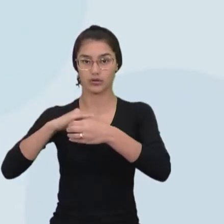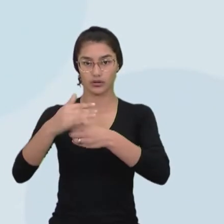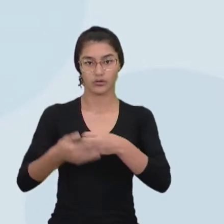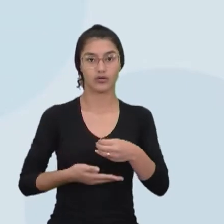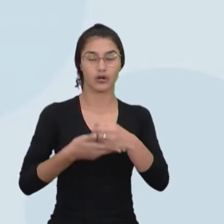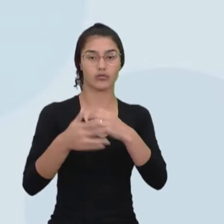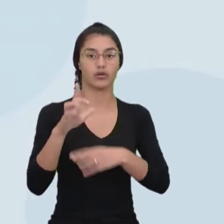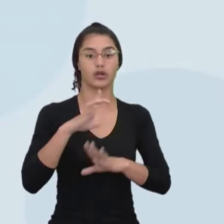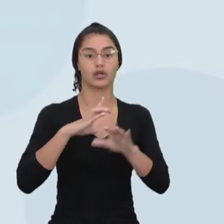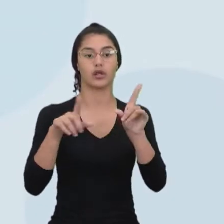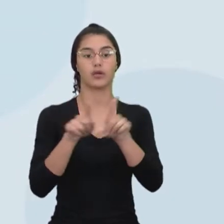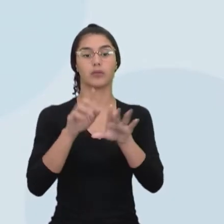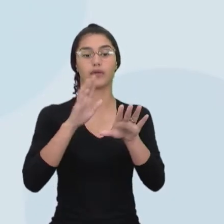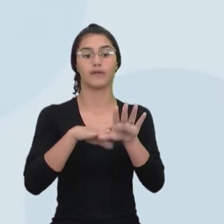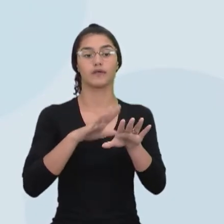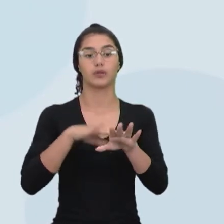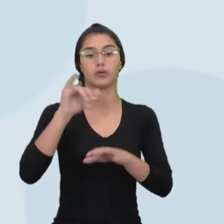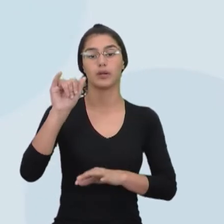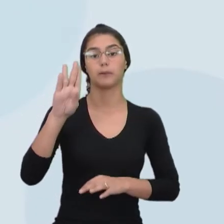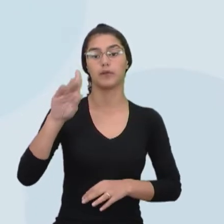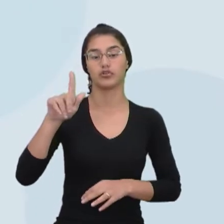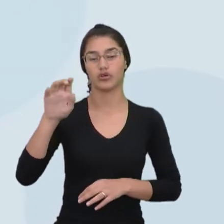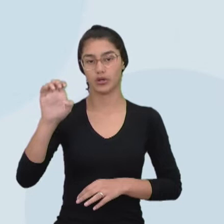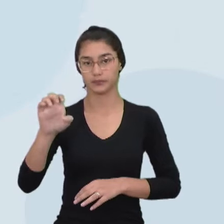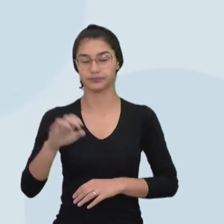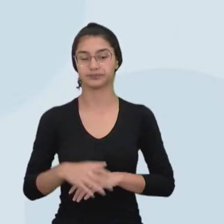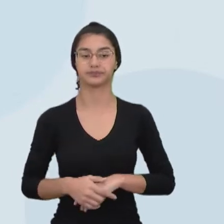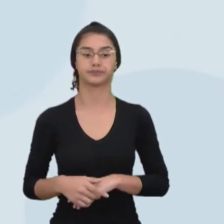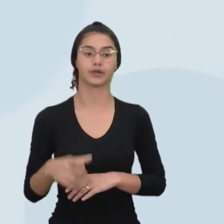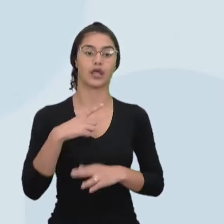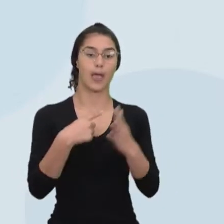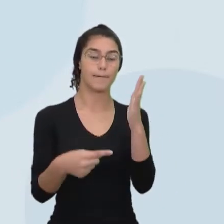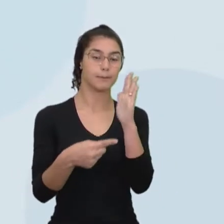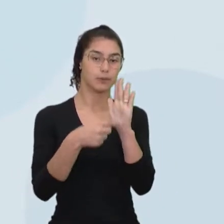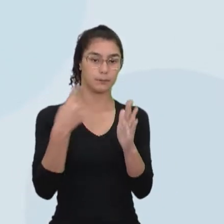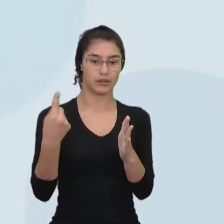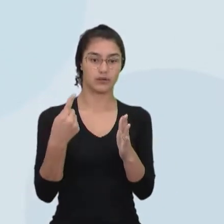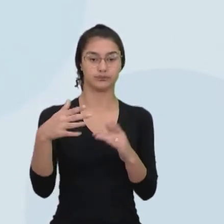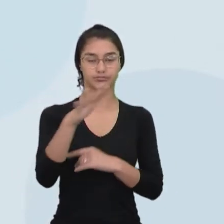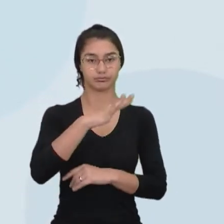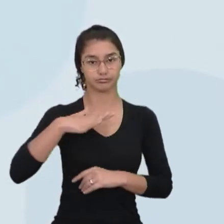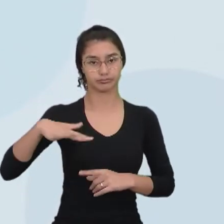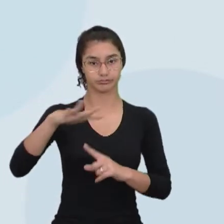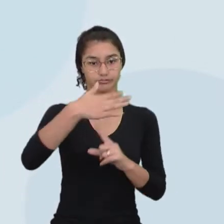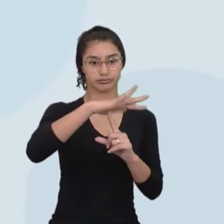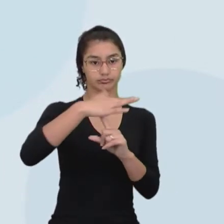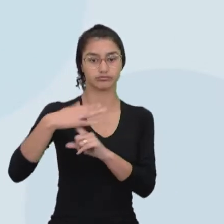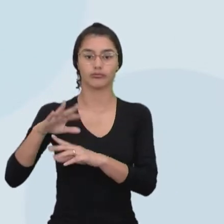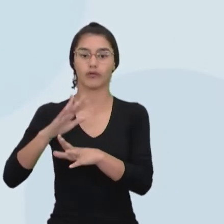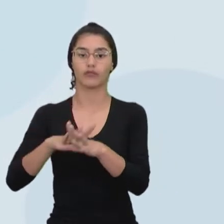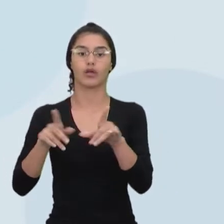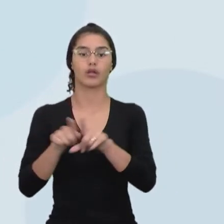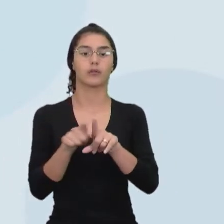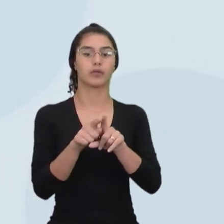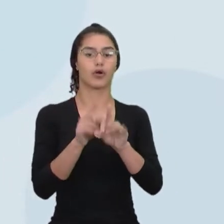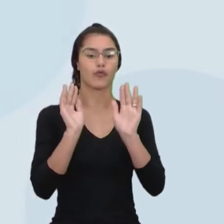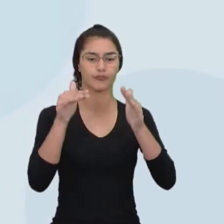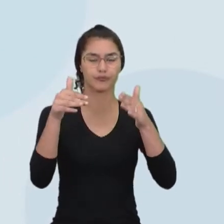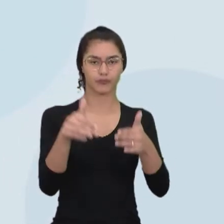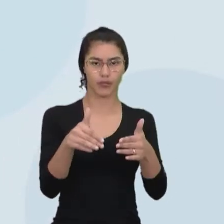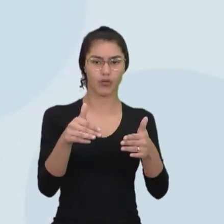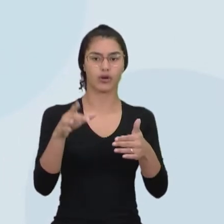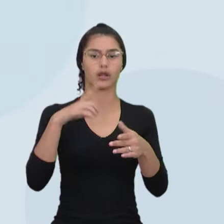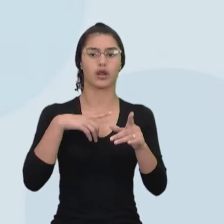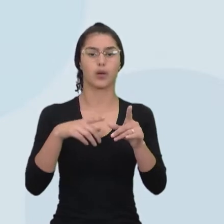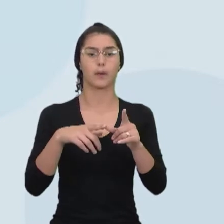sustentável aí, feito aí pelo IBGE. Então nós temos aí a primeira dimensão ambiental, atmosfera, concentração